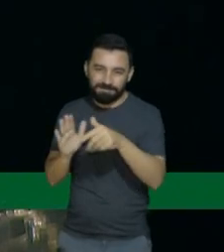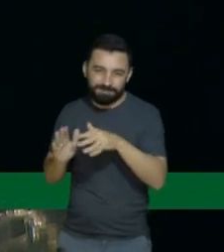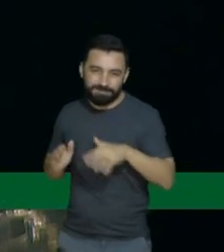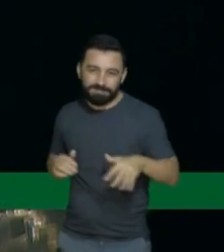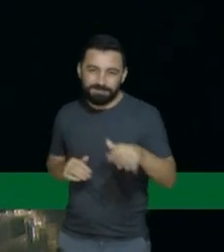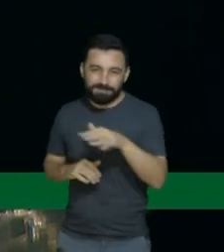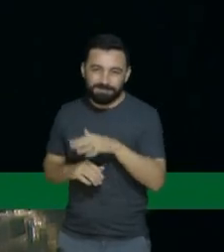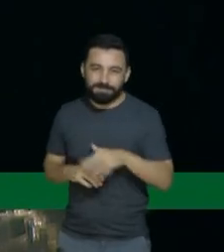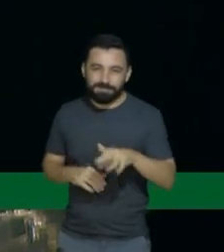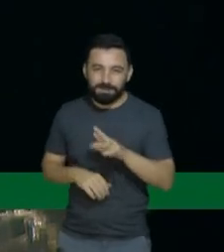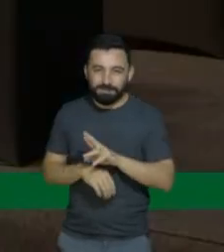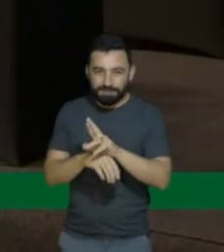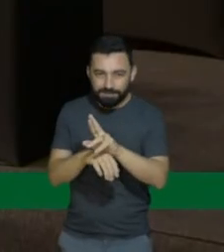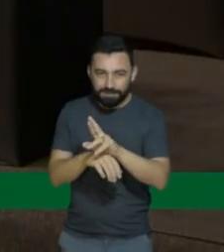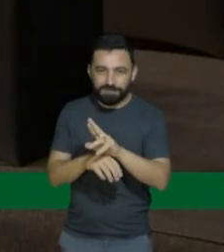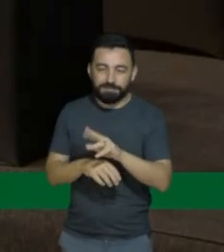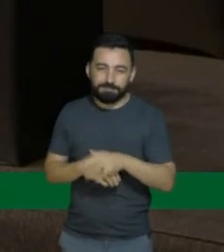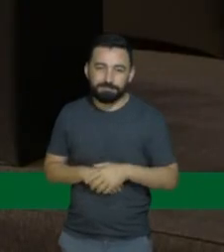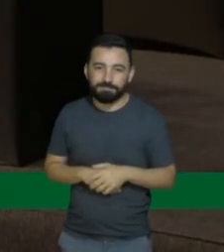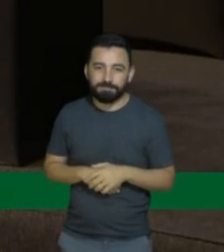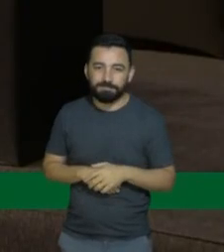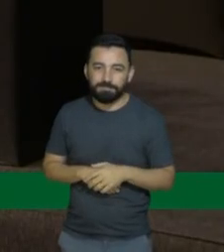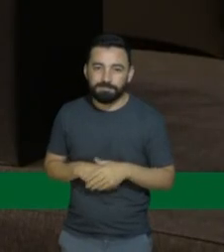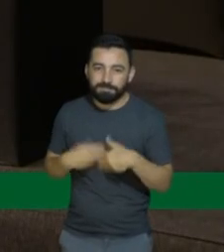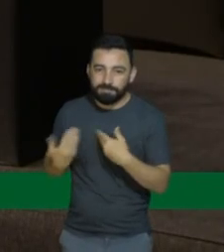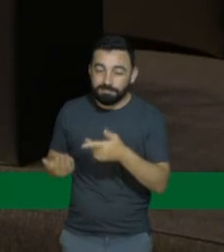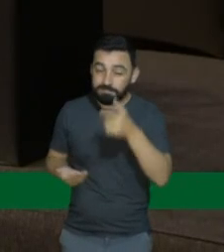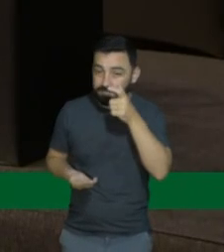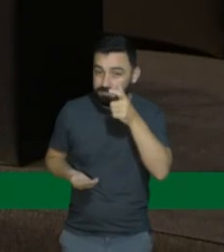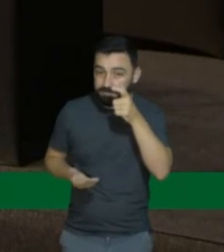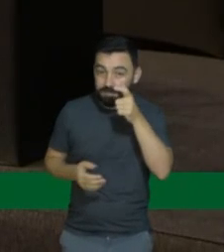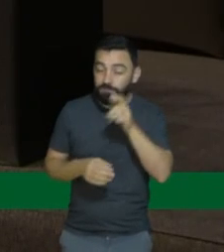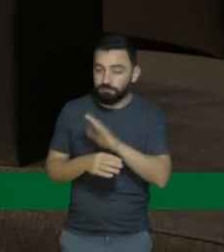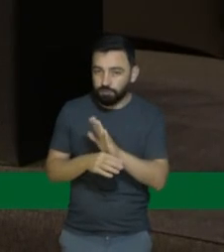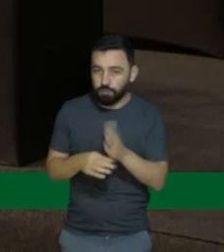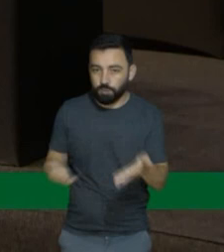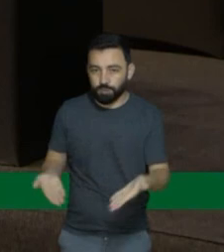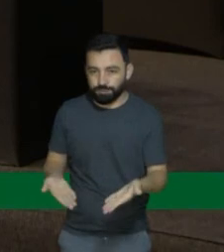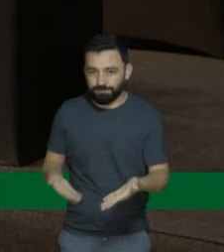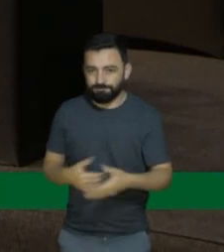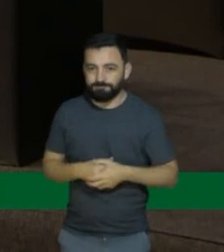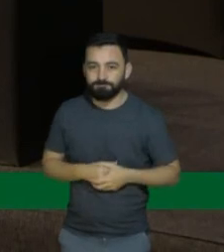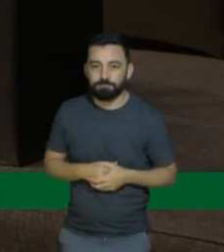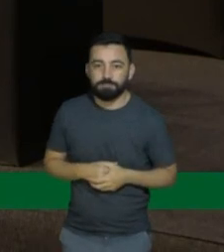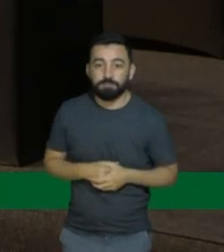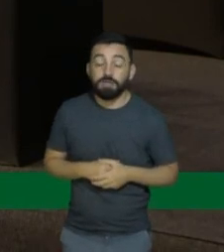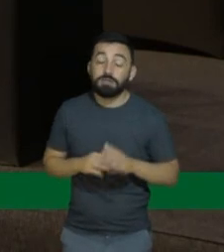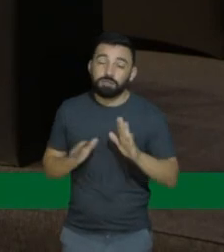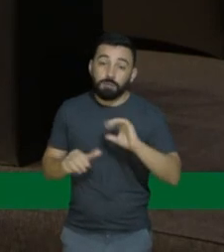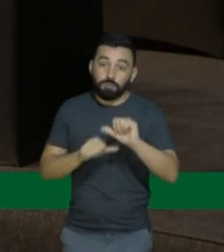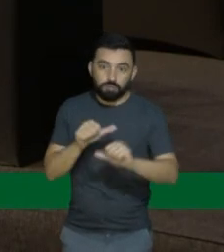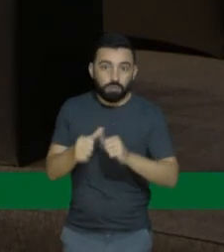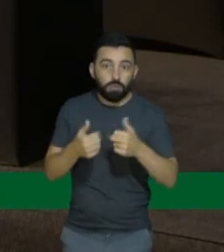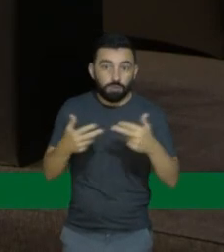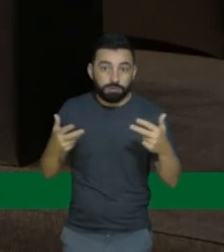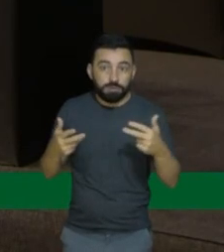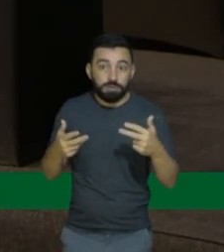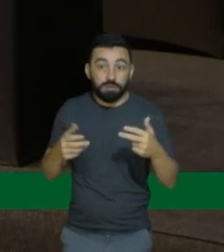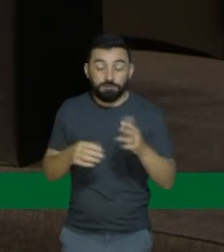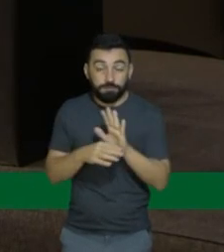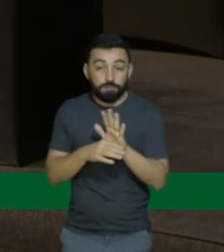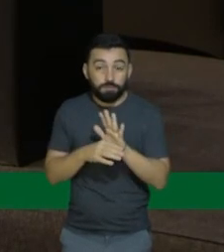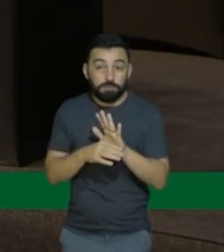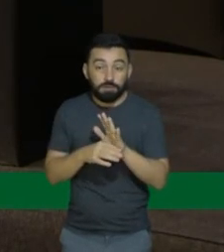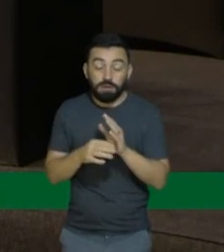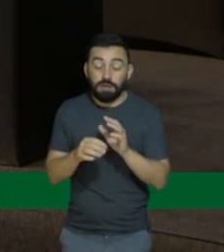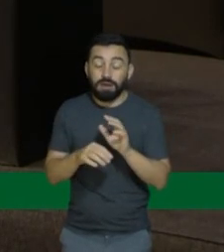representantes do povo assistindo eh o o que é a nossa realidade hoje né já mudou muita coisa Esse vídeo foi gravado no final